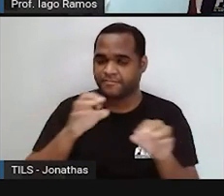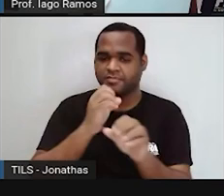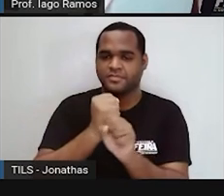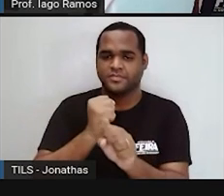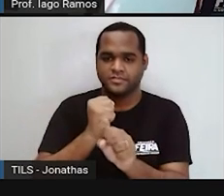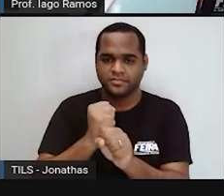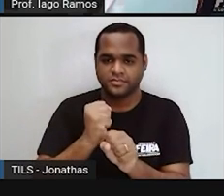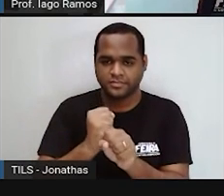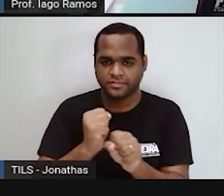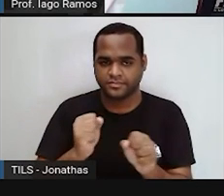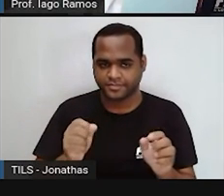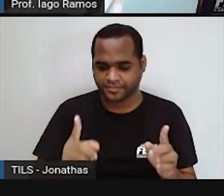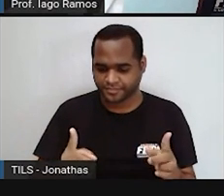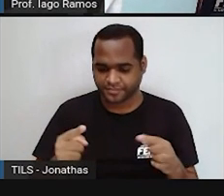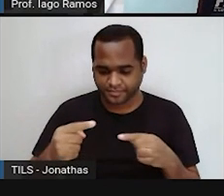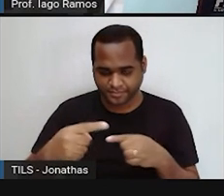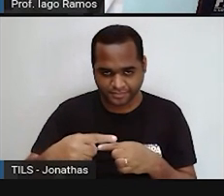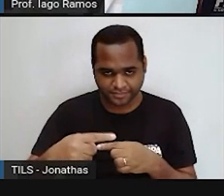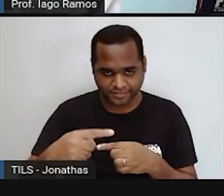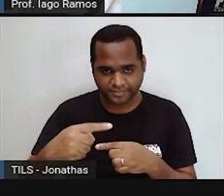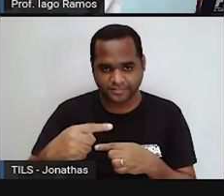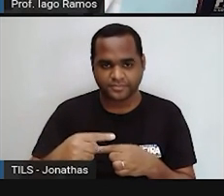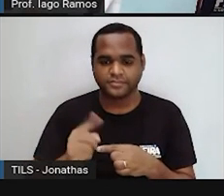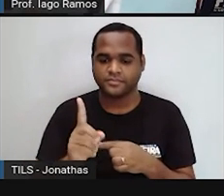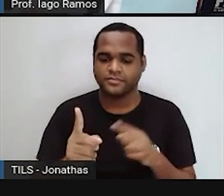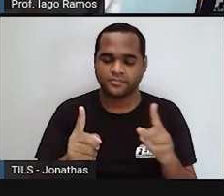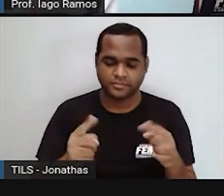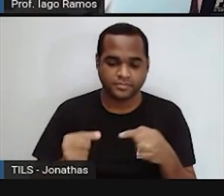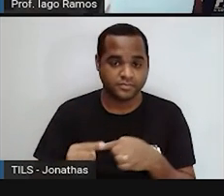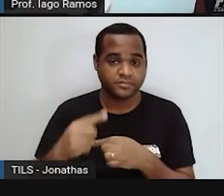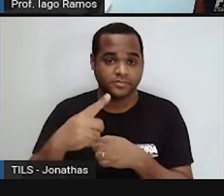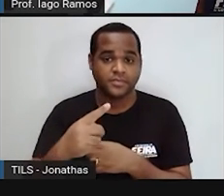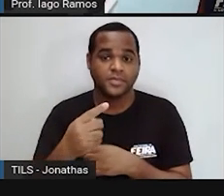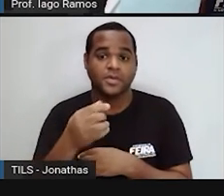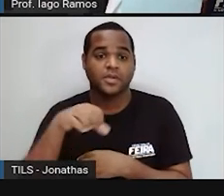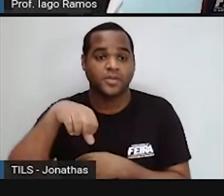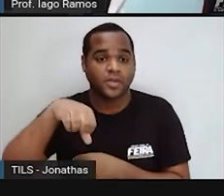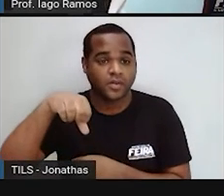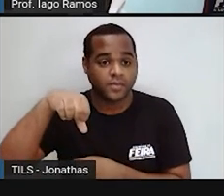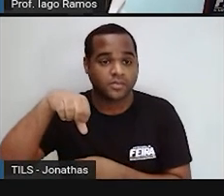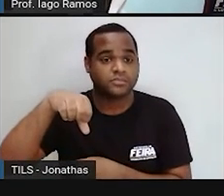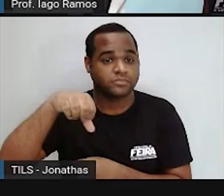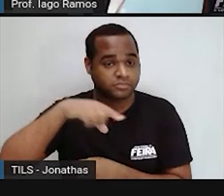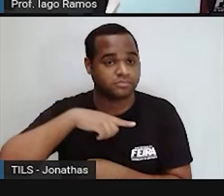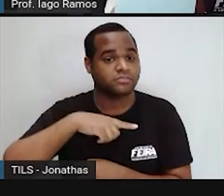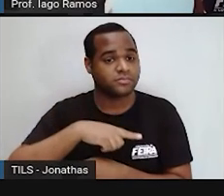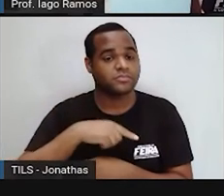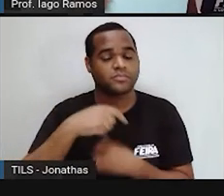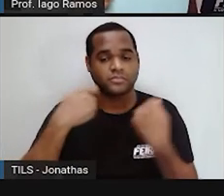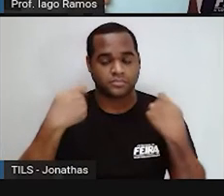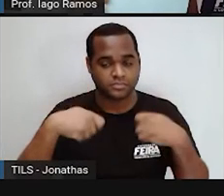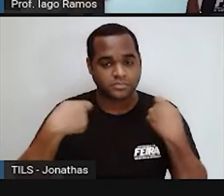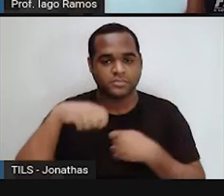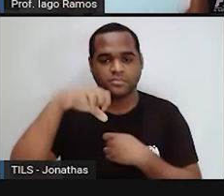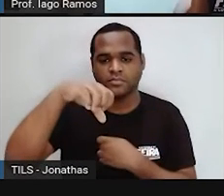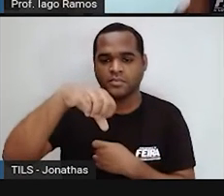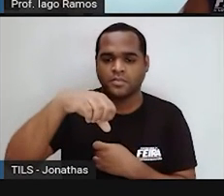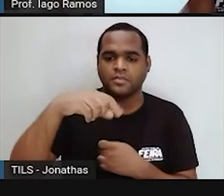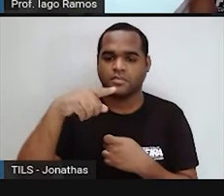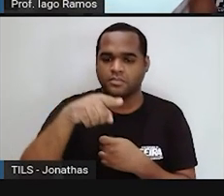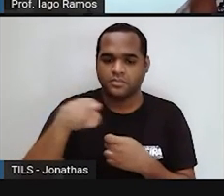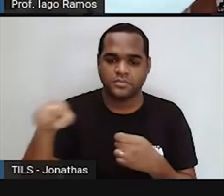para fazer quadrado só são ali três seis nove quadrados e dentro desses nove quadrados